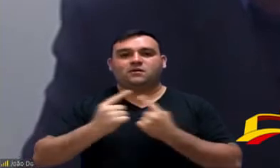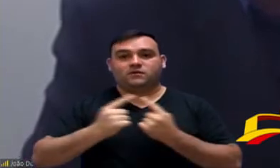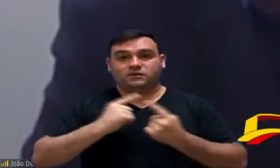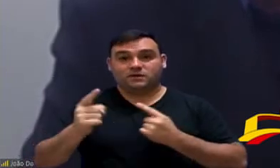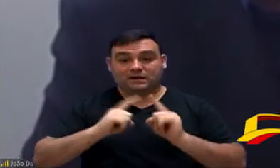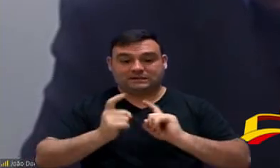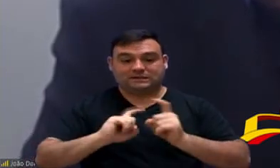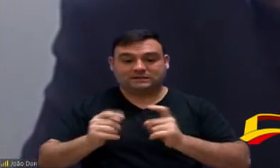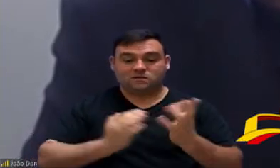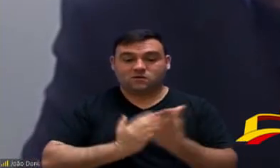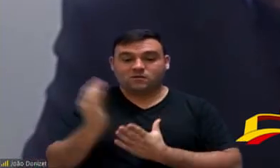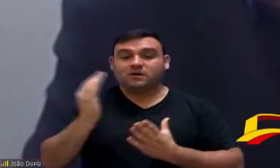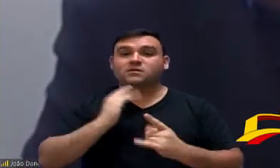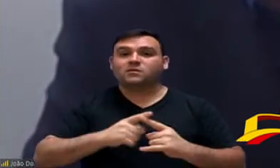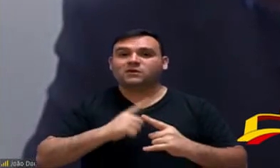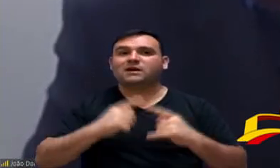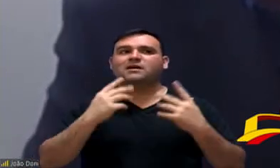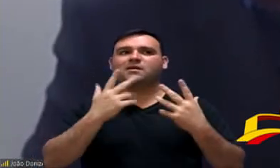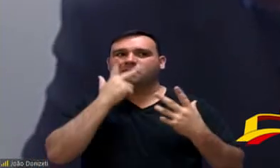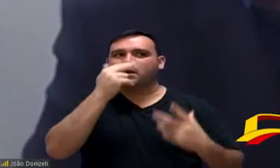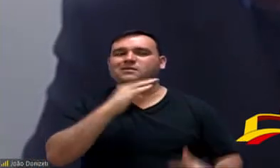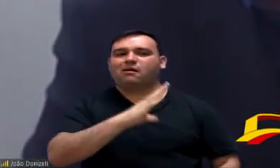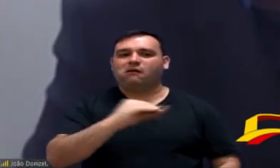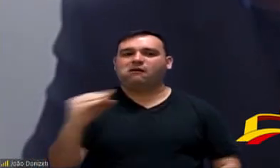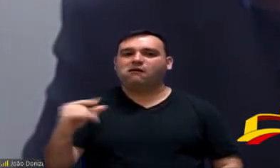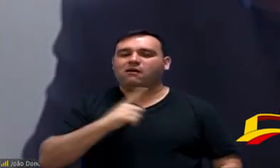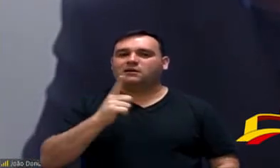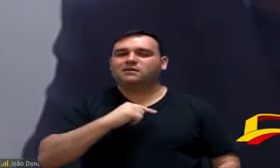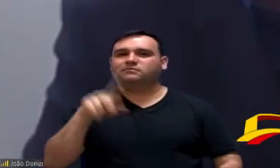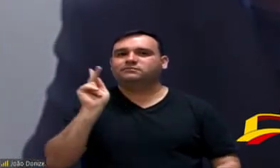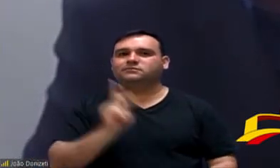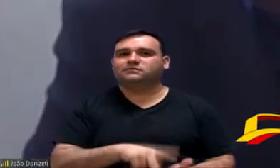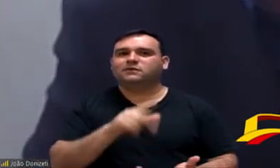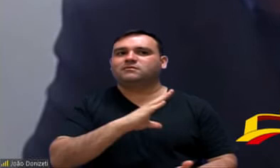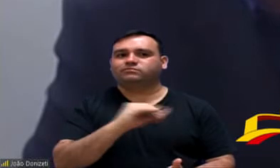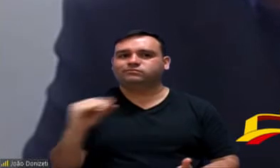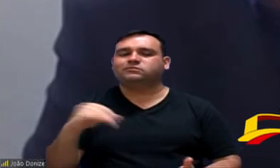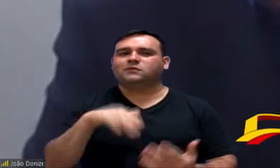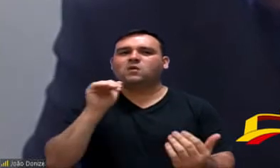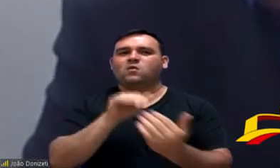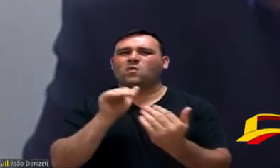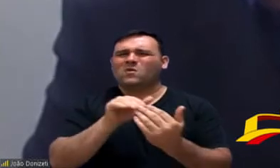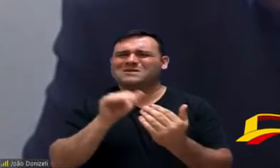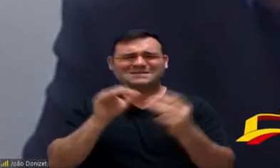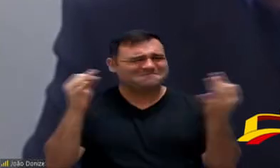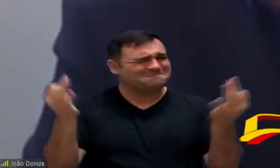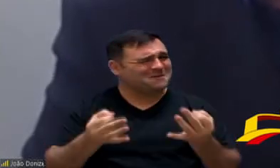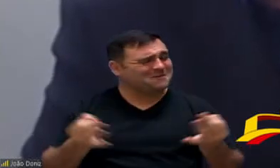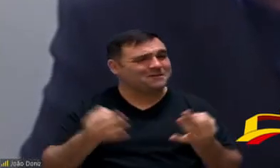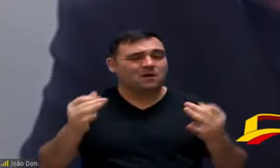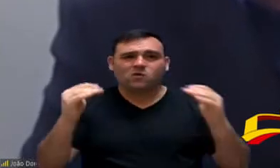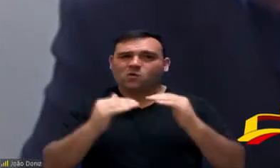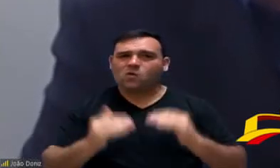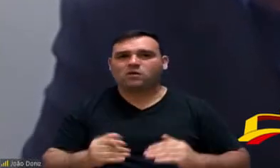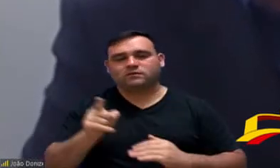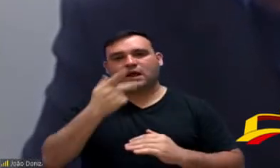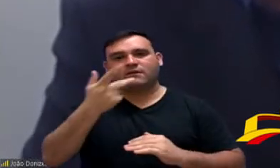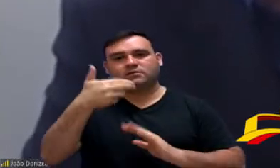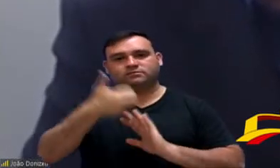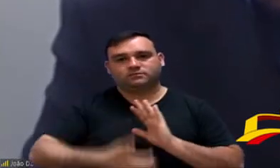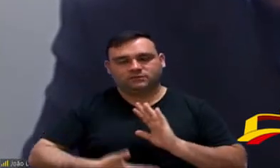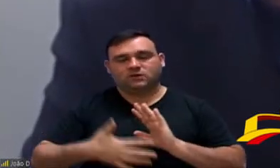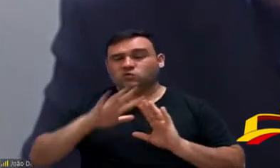da sessão, porque está muito morosa essa questão realmente. Concordo em número, gênero e grau com Vossa